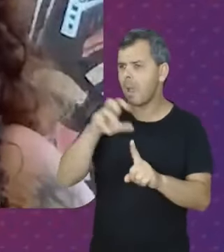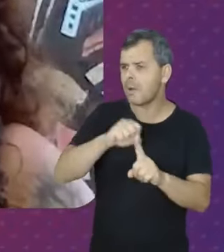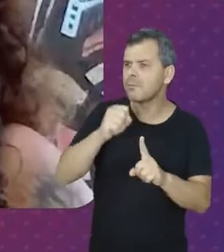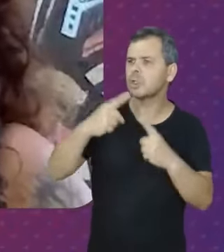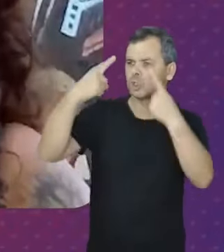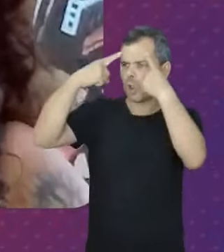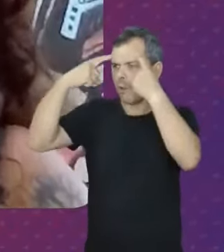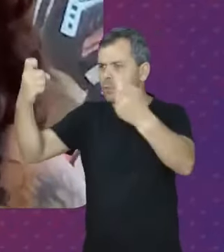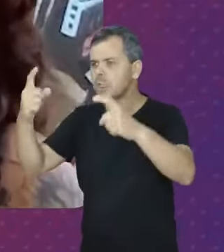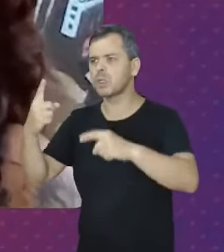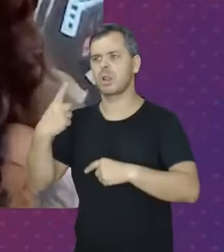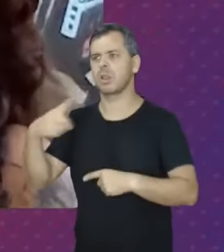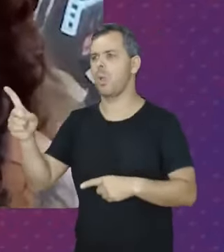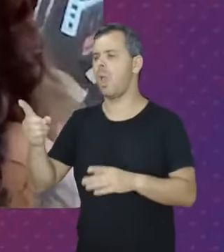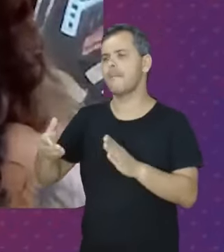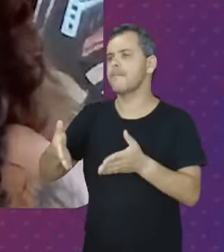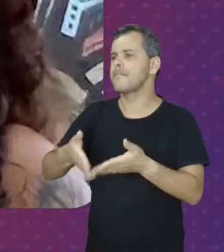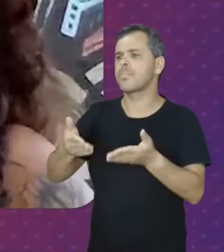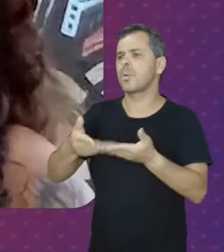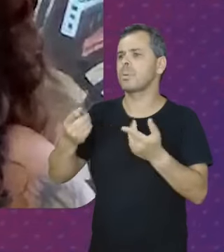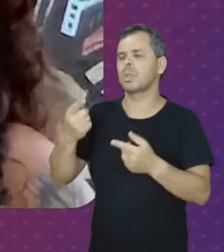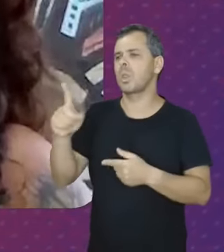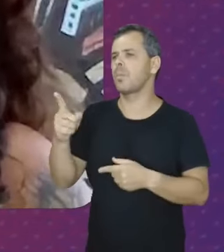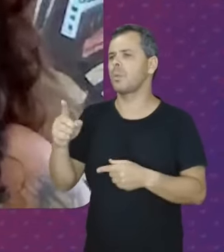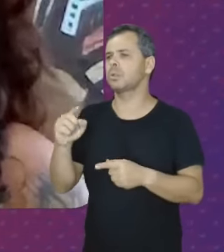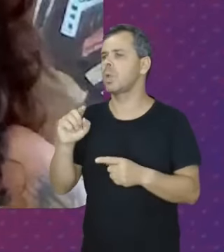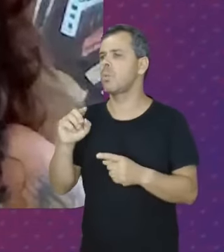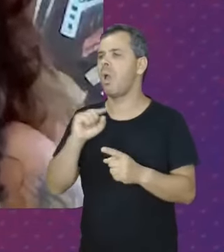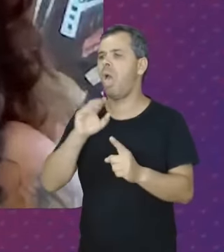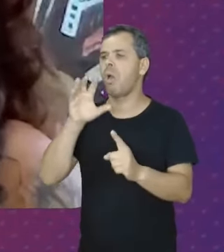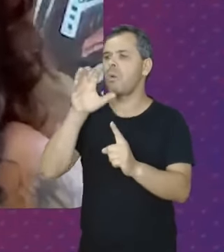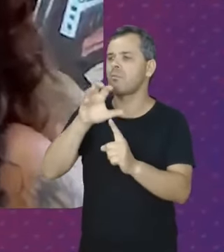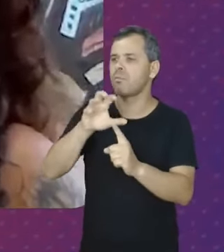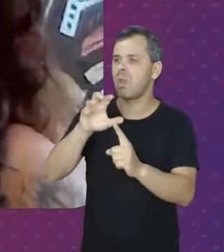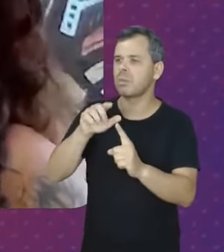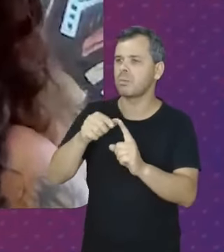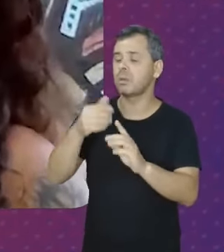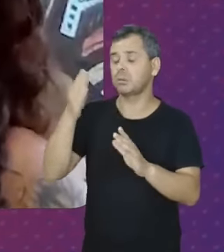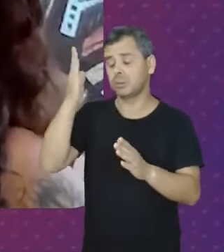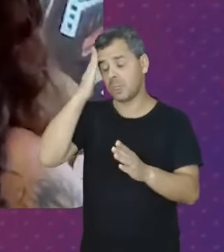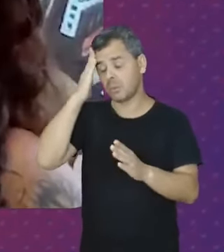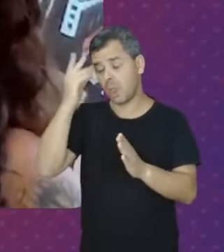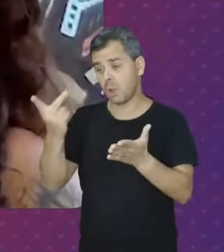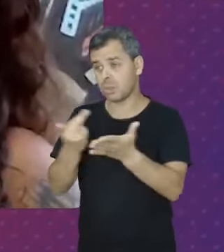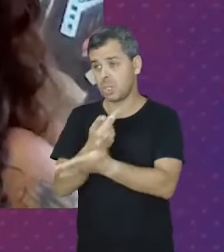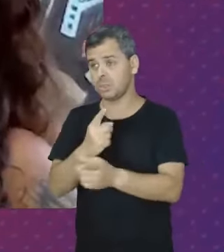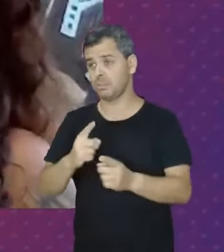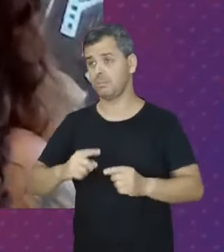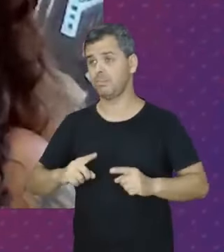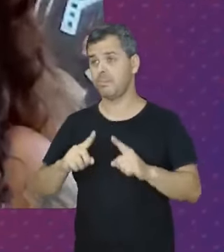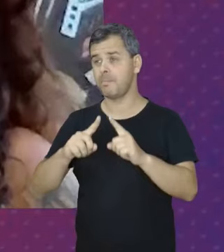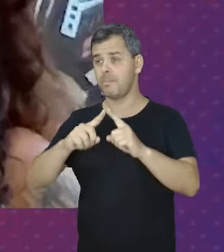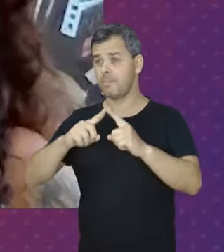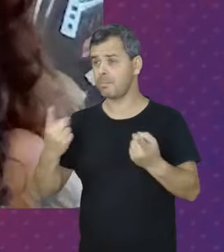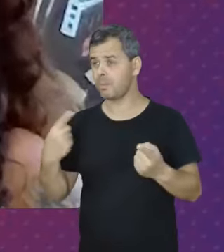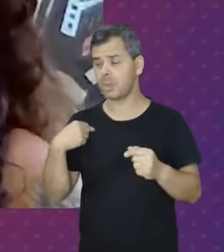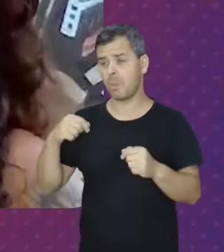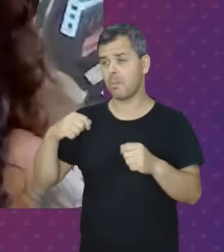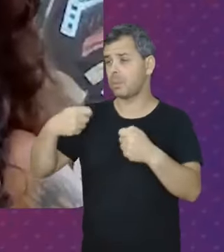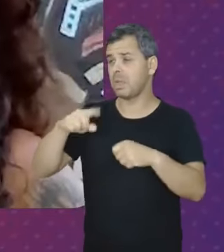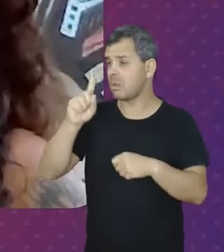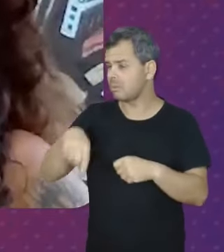violência, mas não, a pobreza não pode ser um motivo para retirar. A gente sabe que isso acontece, mas não deve